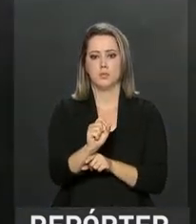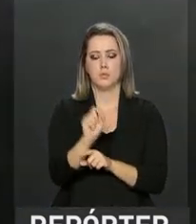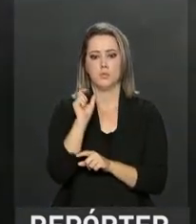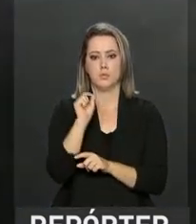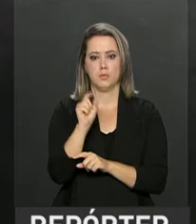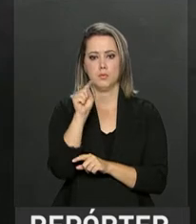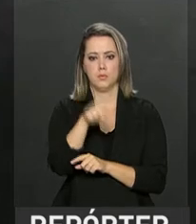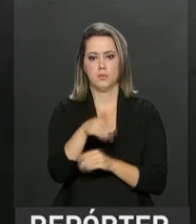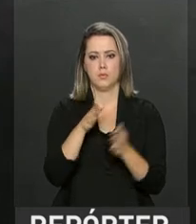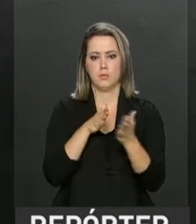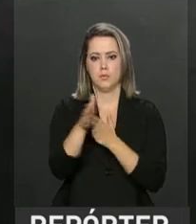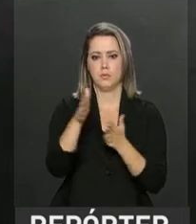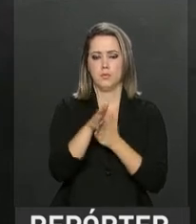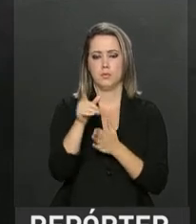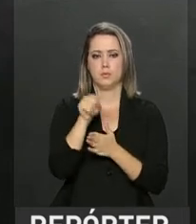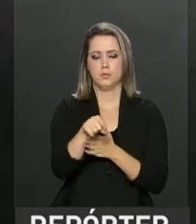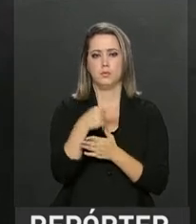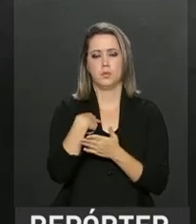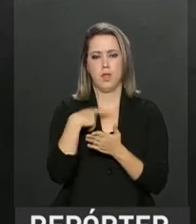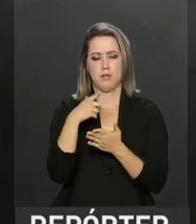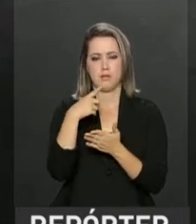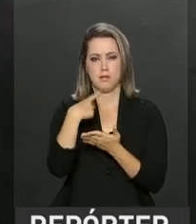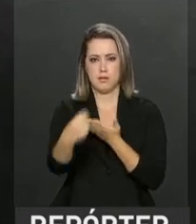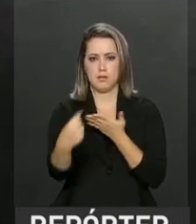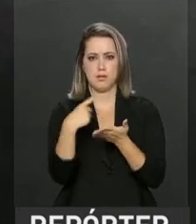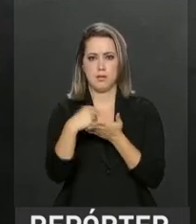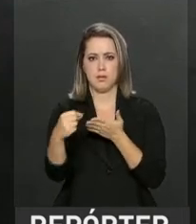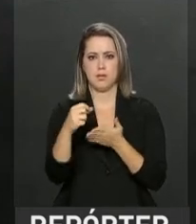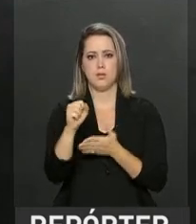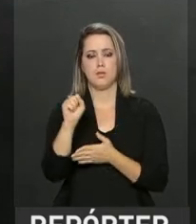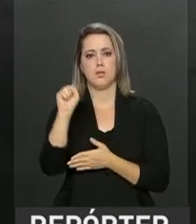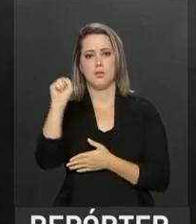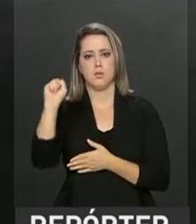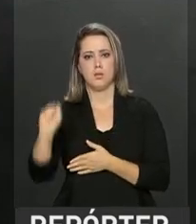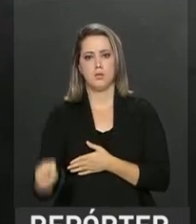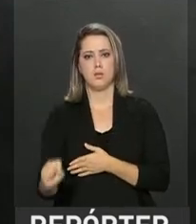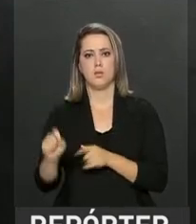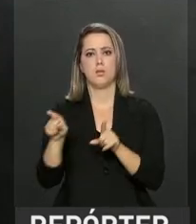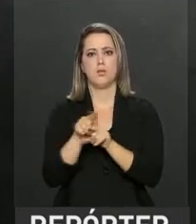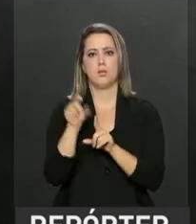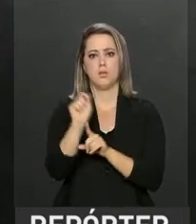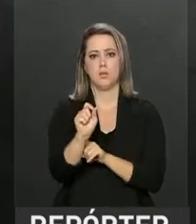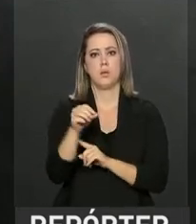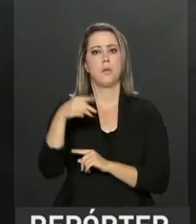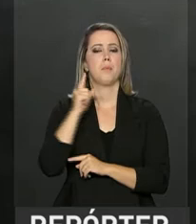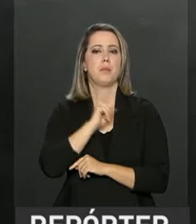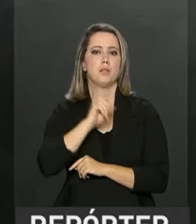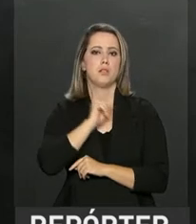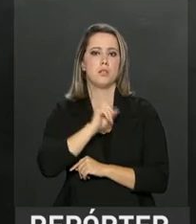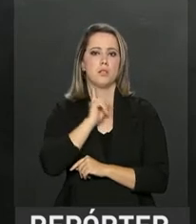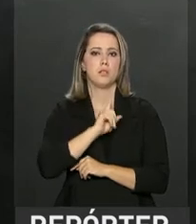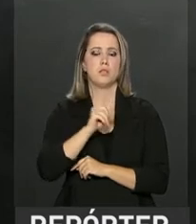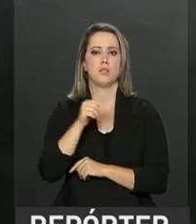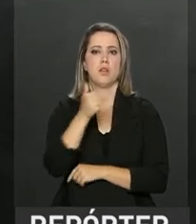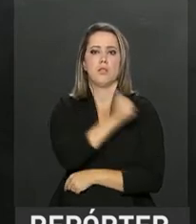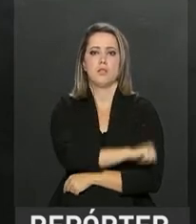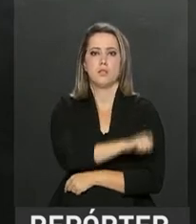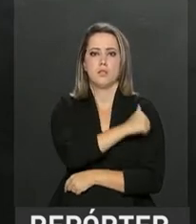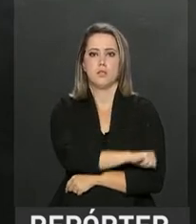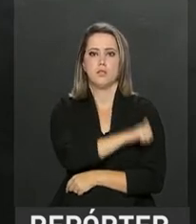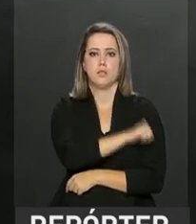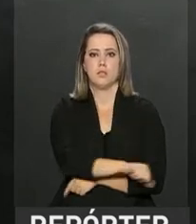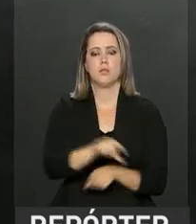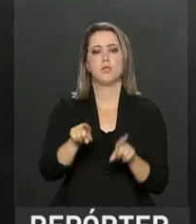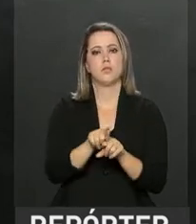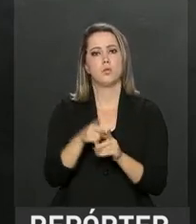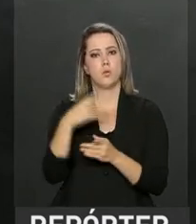esta saída que é pra quem vai tanto para o sul do estado de goiás como paraná minas gerais e rio de janeiro enfim a região